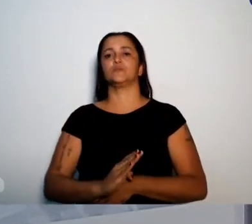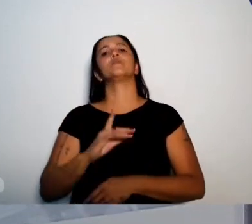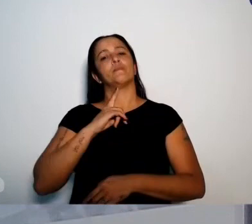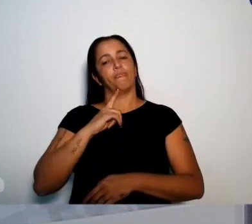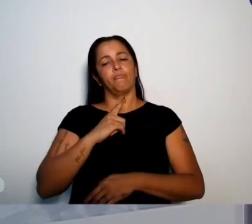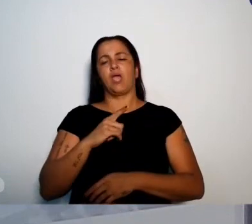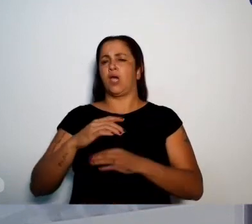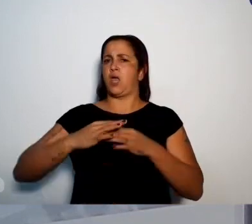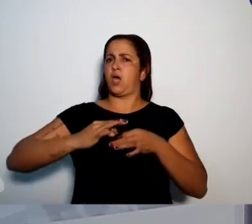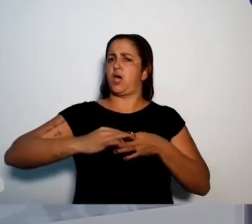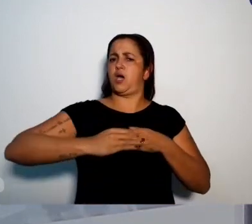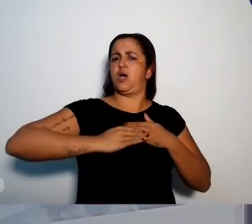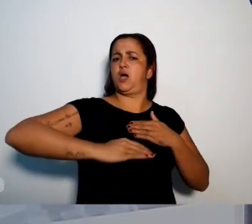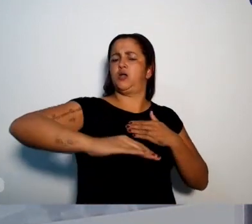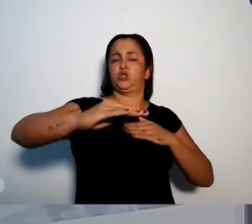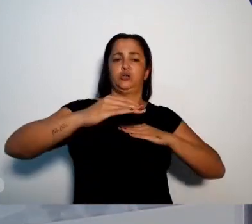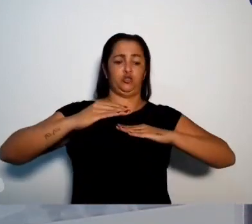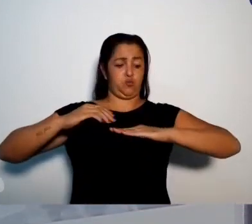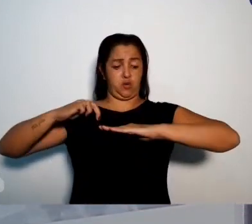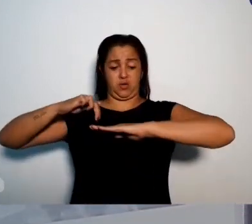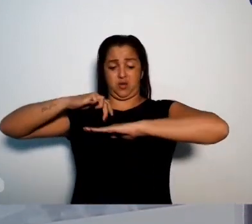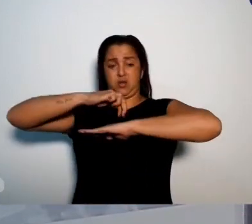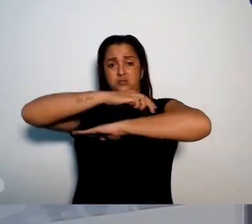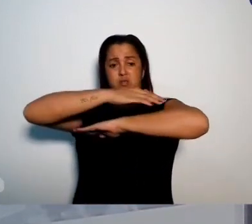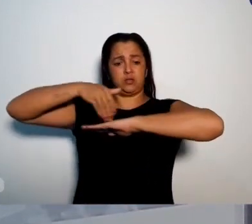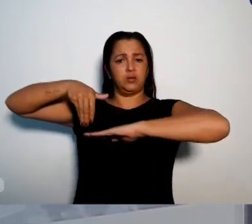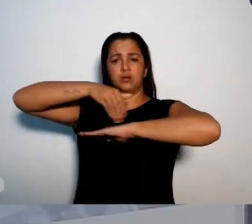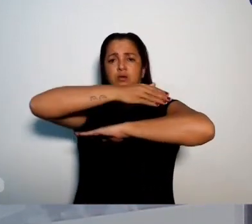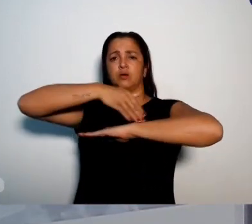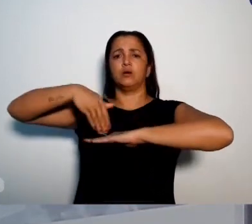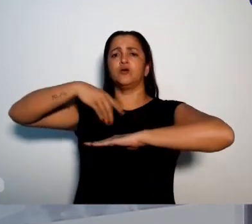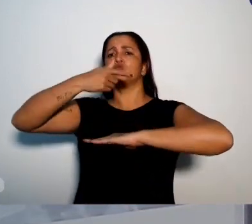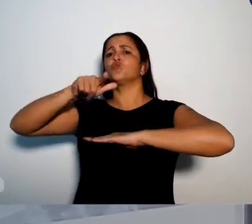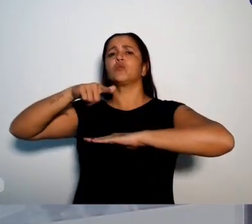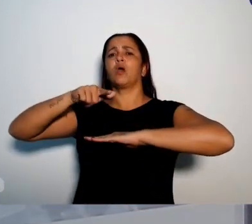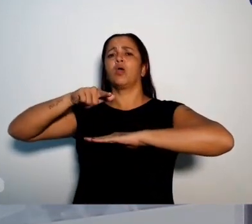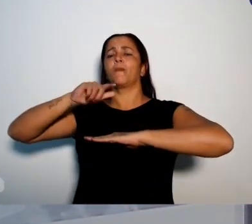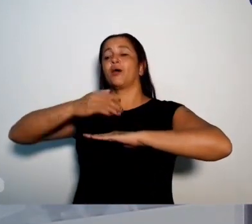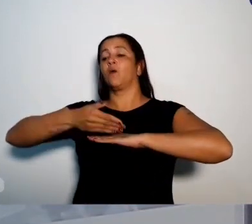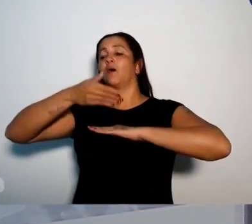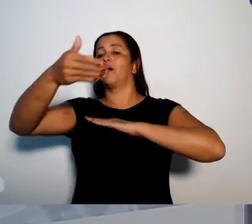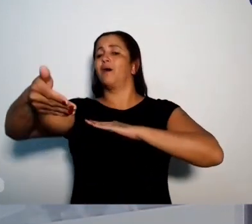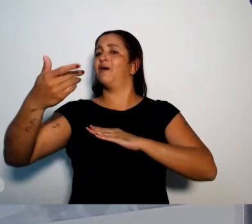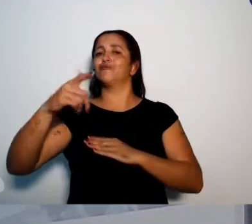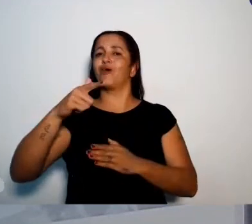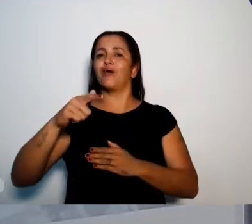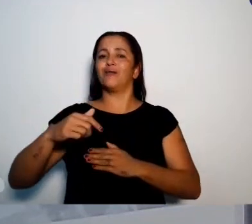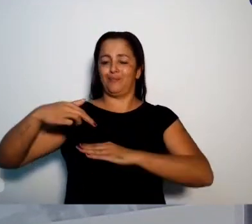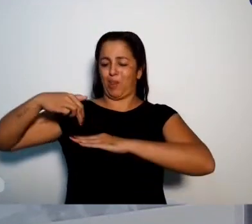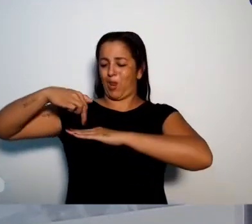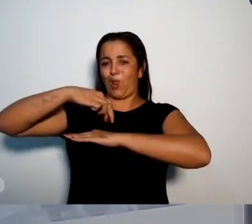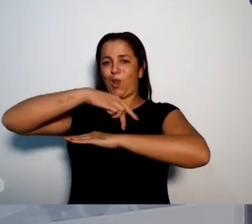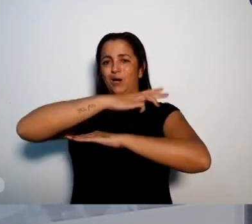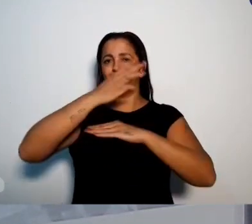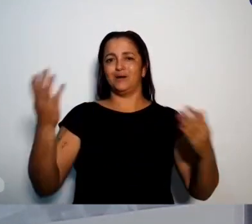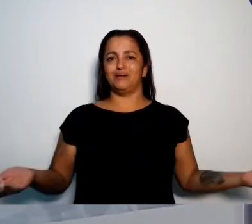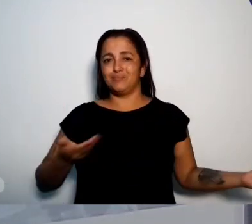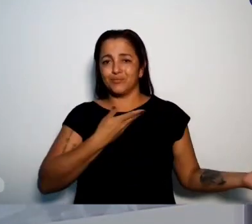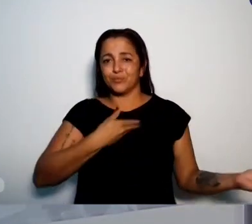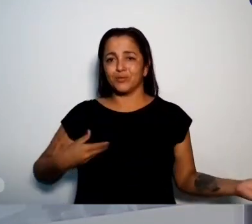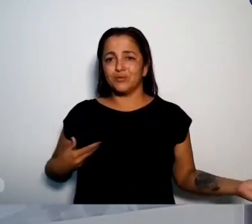tem calçada, mas do outro lado não tem o passeio público. Né? Então as pessoas